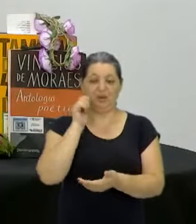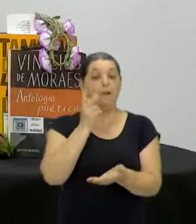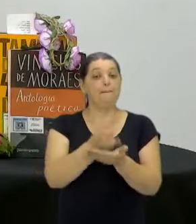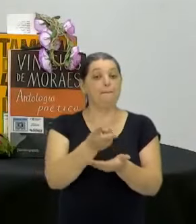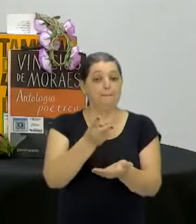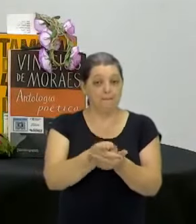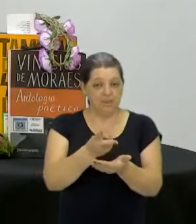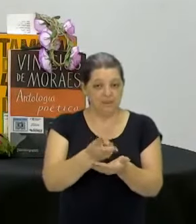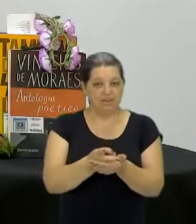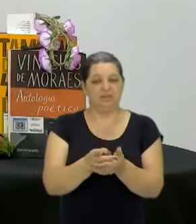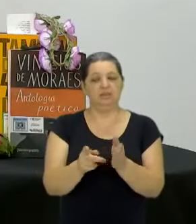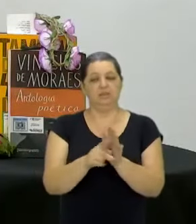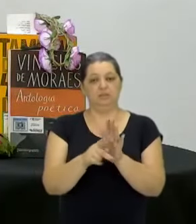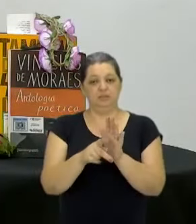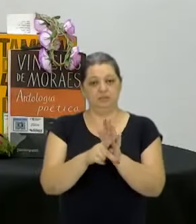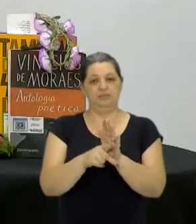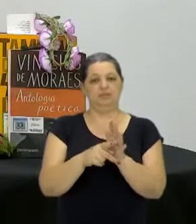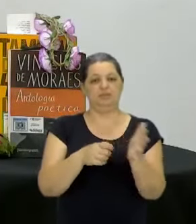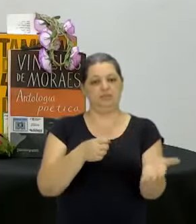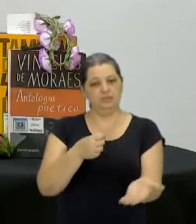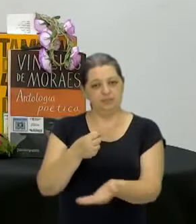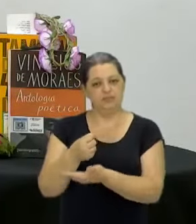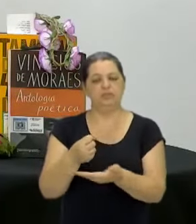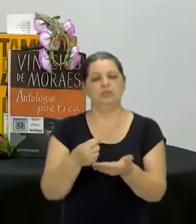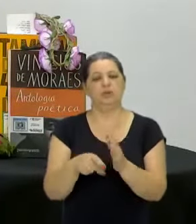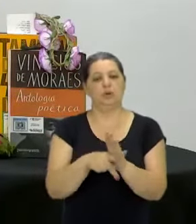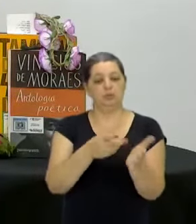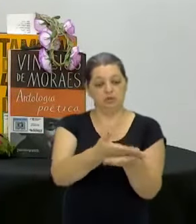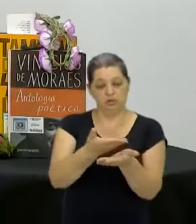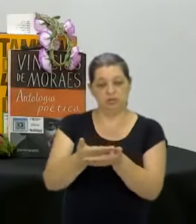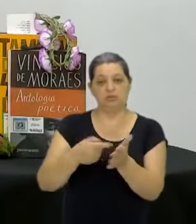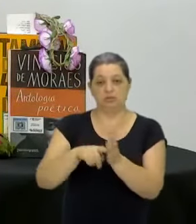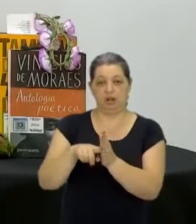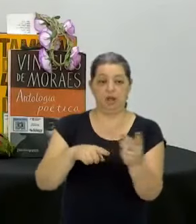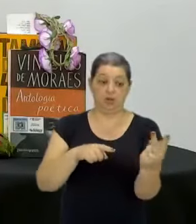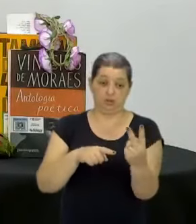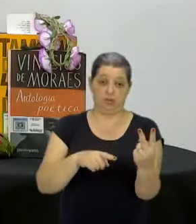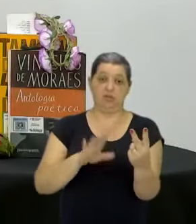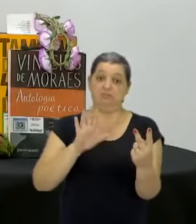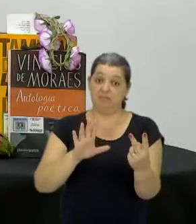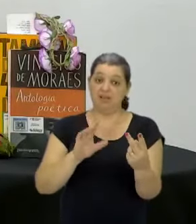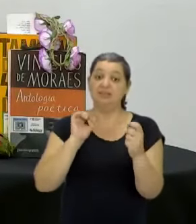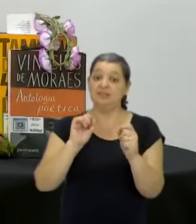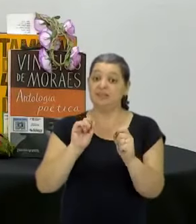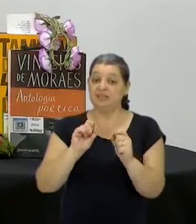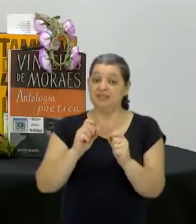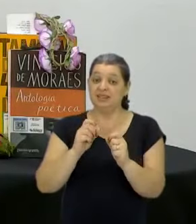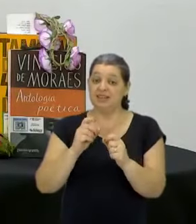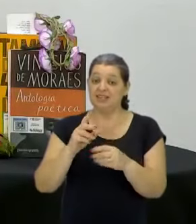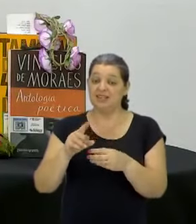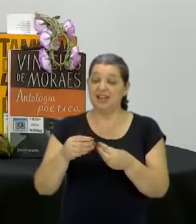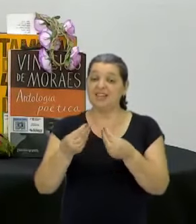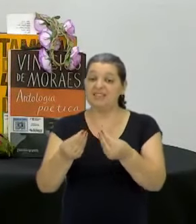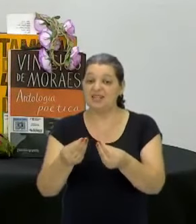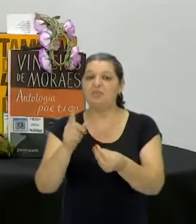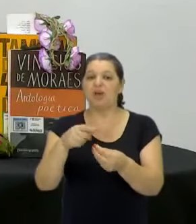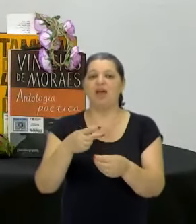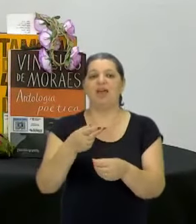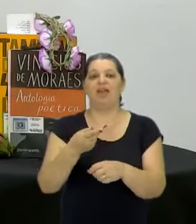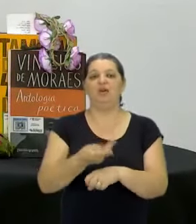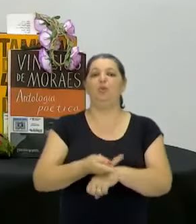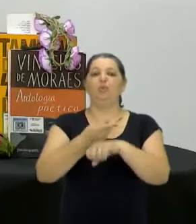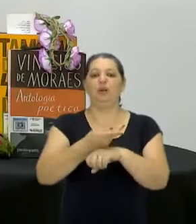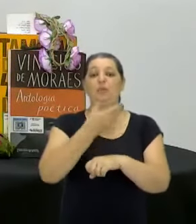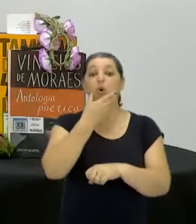tendo a base ali dos estudos também, eram os dois, mas quem recebe é ele. E num segundo momento